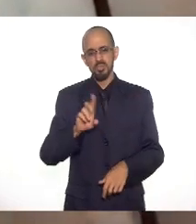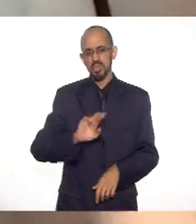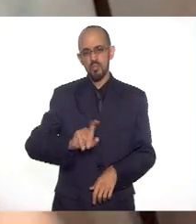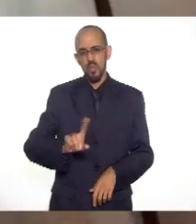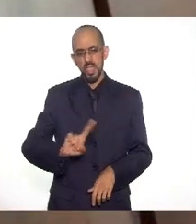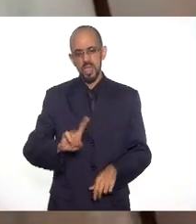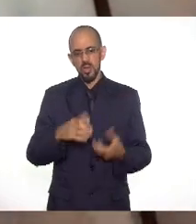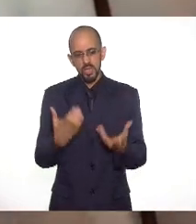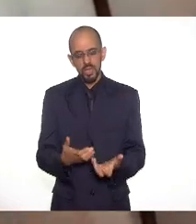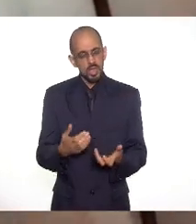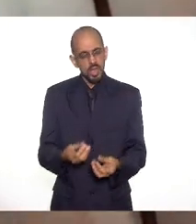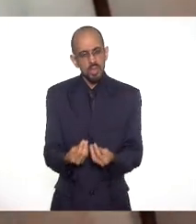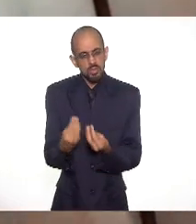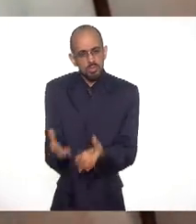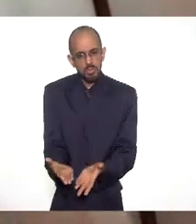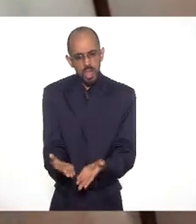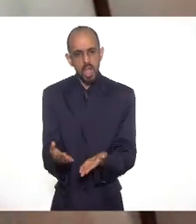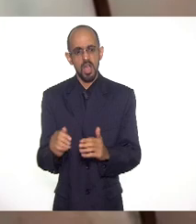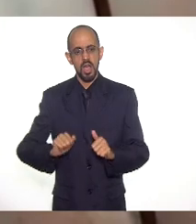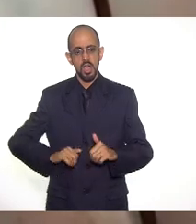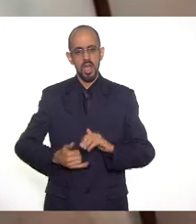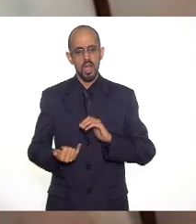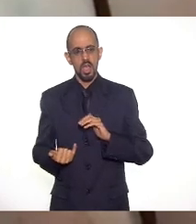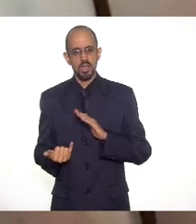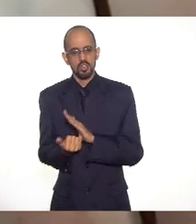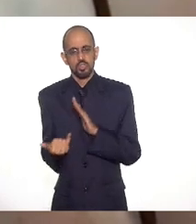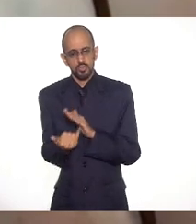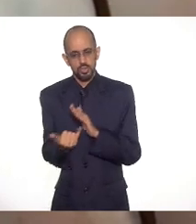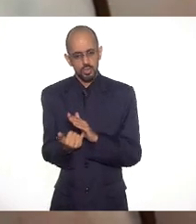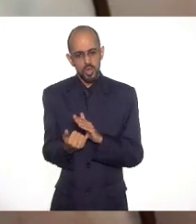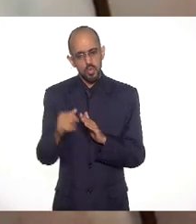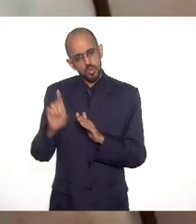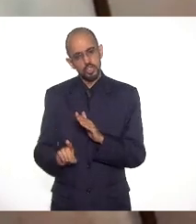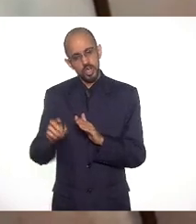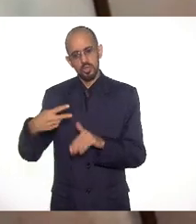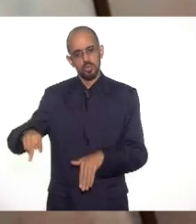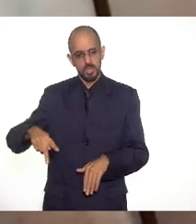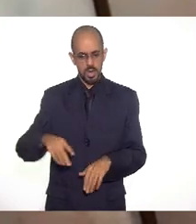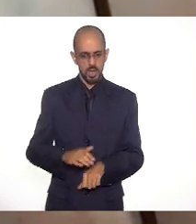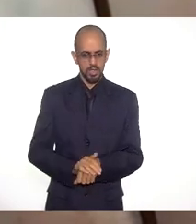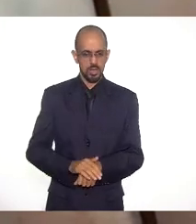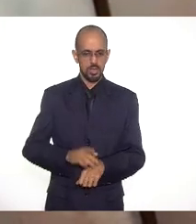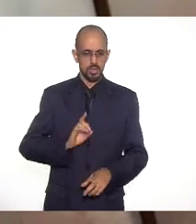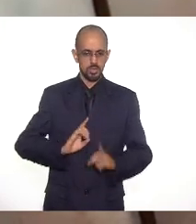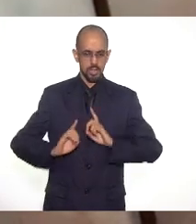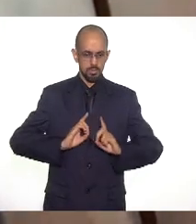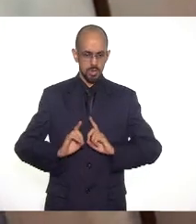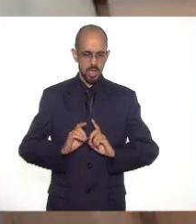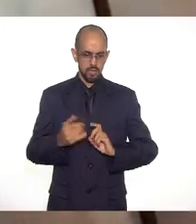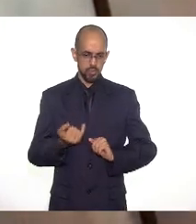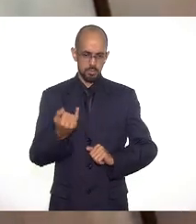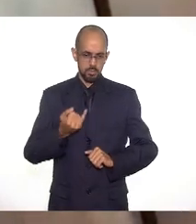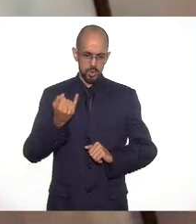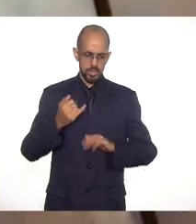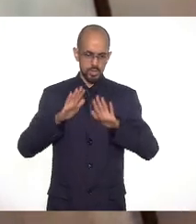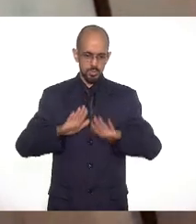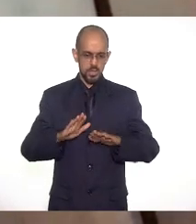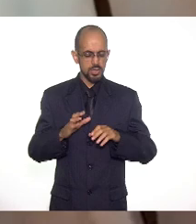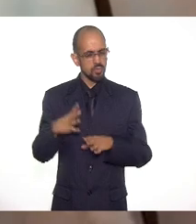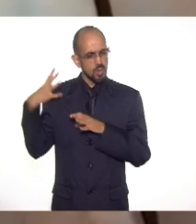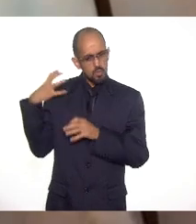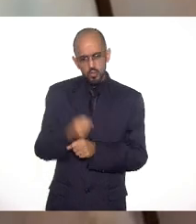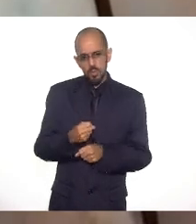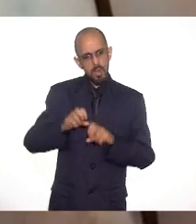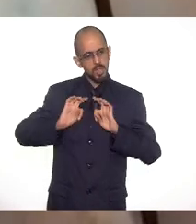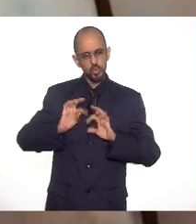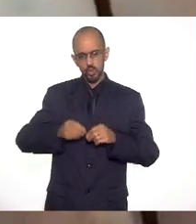de direito à instituição. Então, acho que o debate foi muito importante. Vamos aglutinar isso tudo,